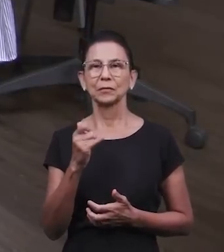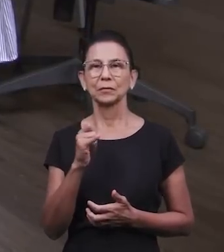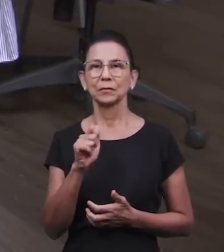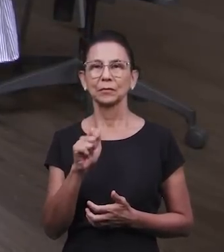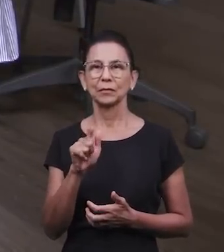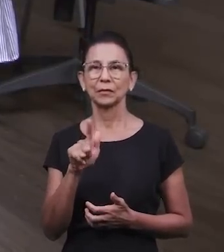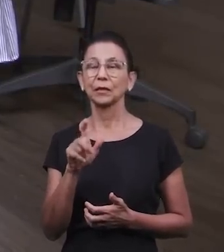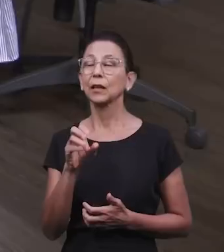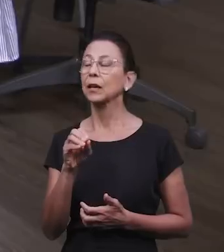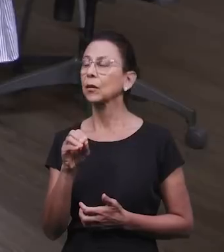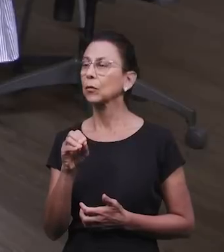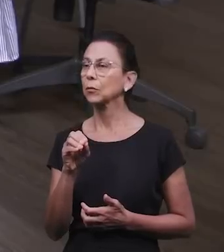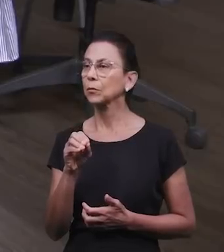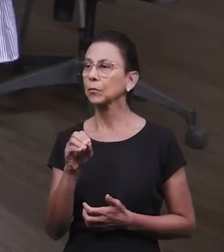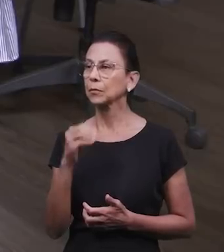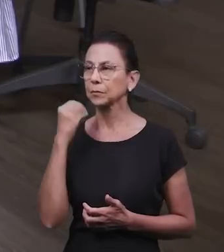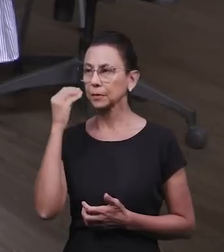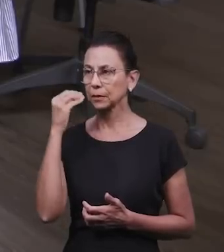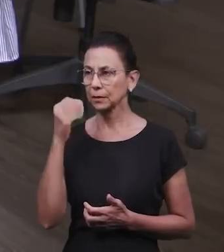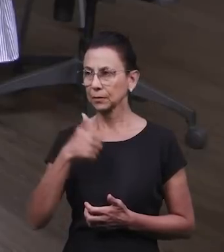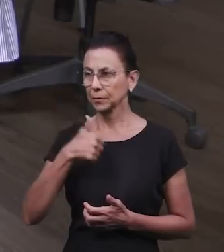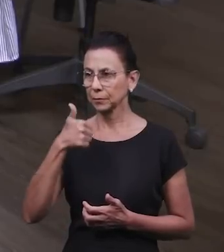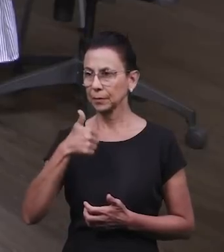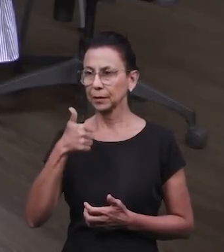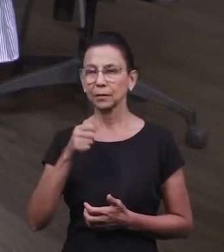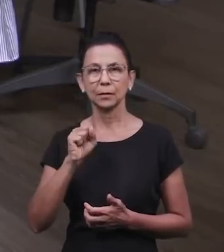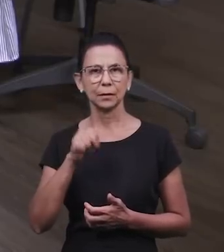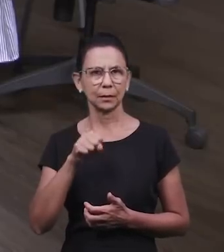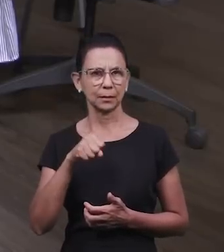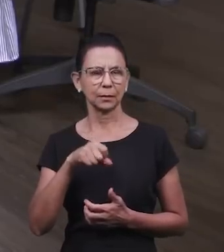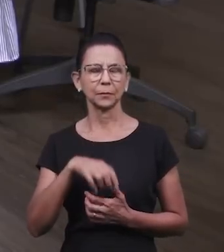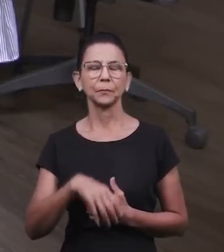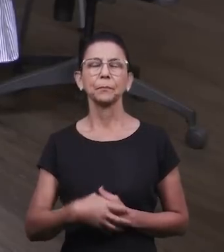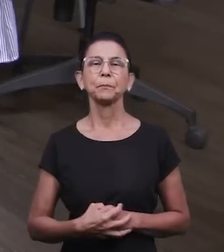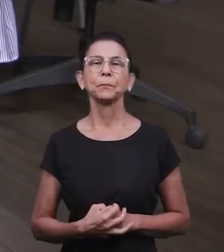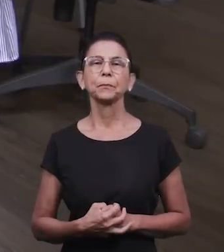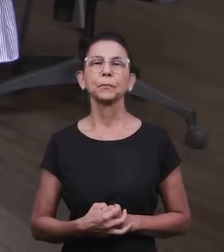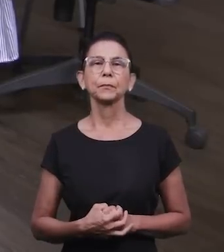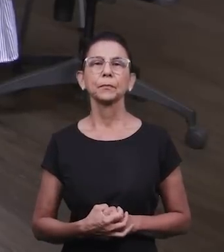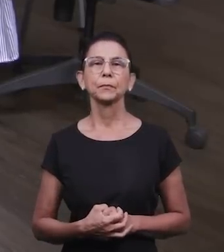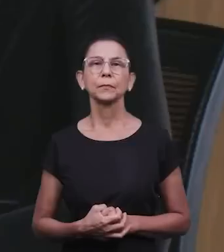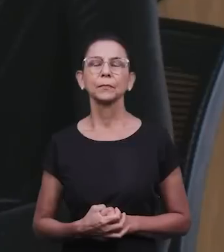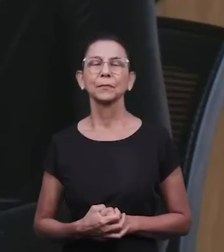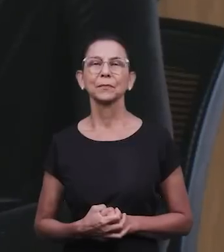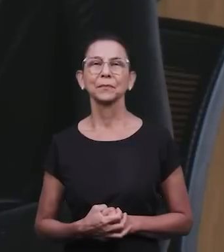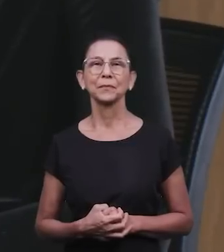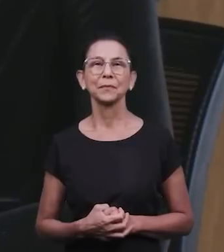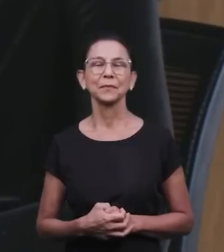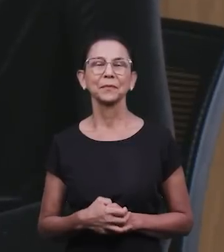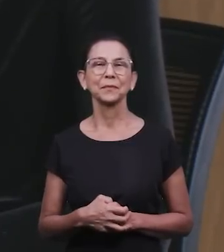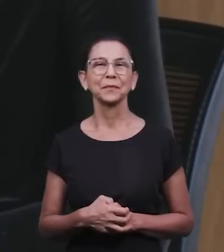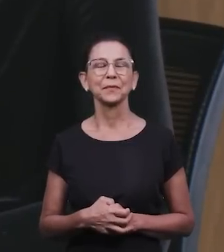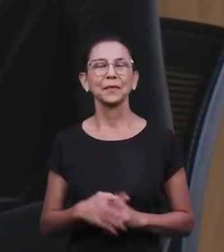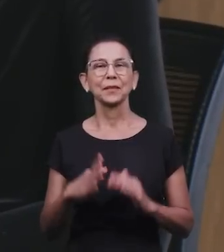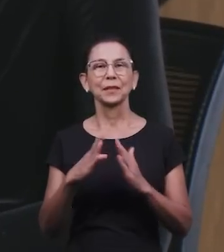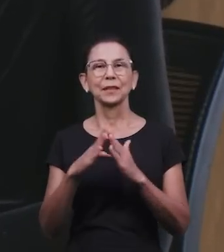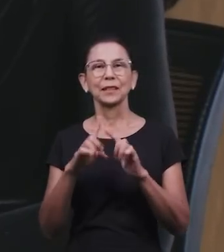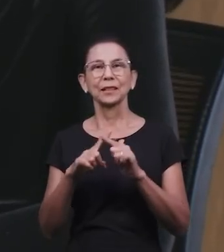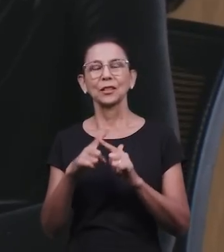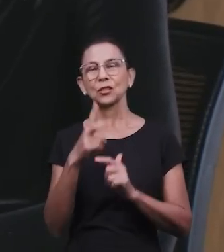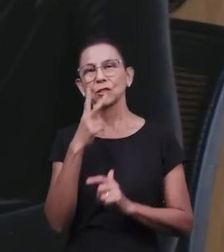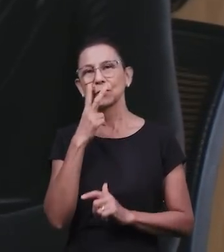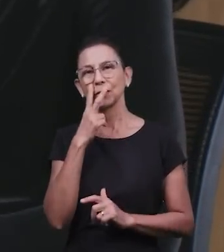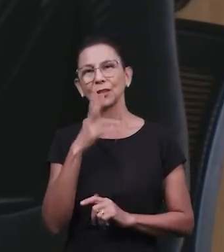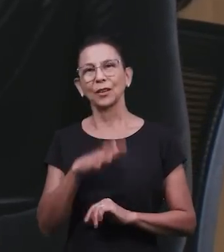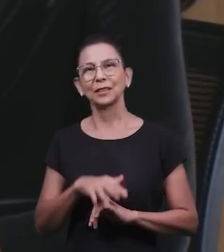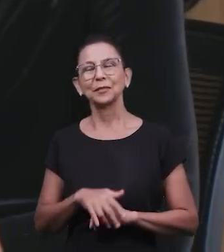Tiago, quer contar primeiro então a experiência? Perfeito, eu acho melhor a gente começar pela experiência. Mas antes disso, meu nome é Tiago, Igreja da Praia do